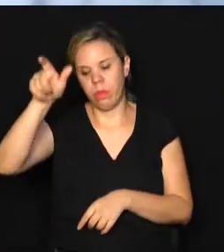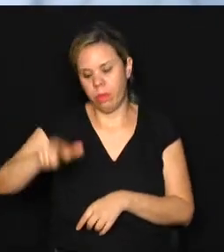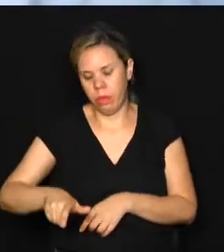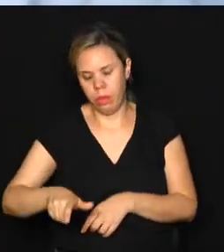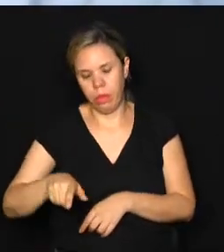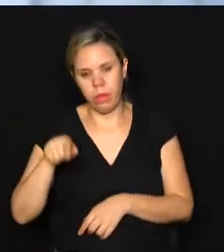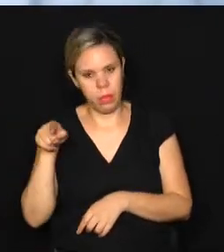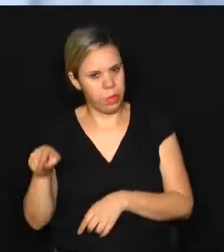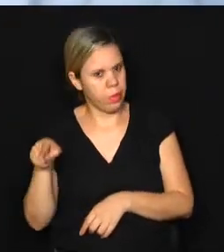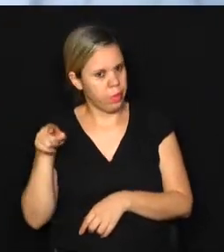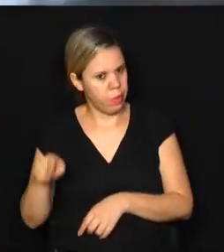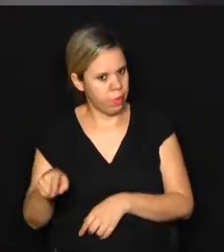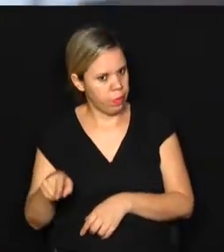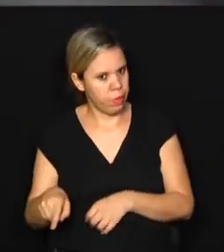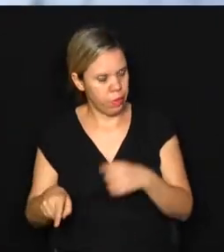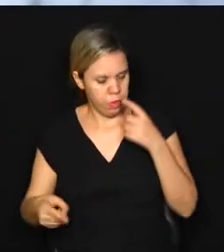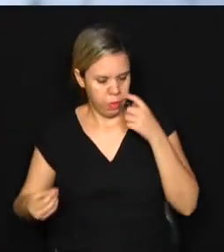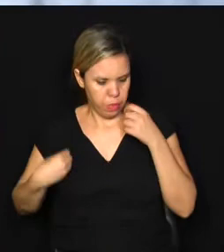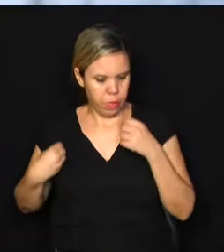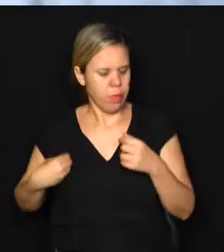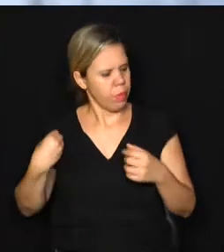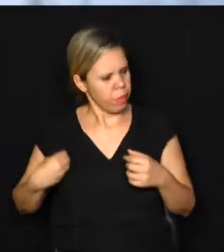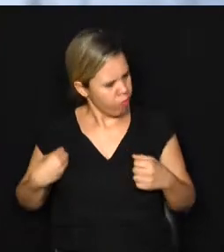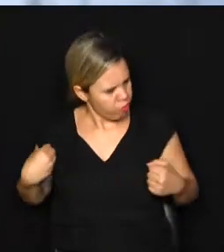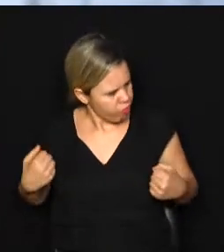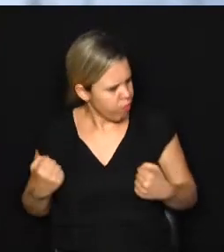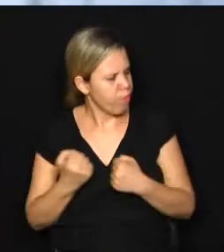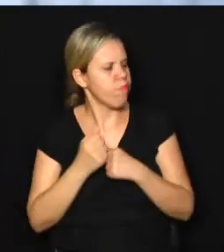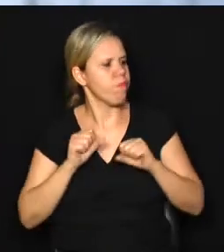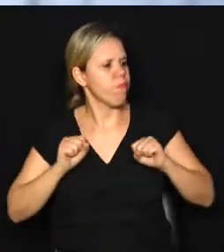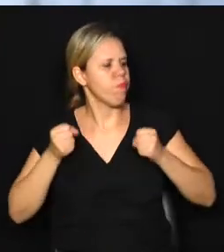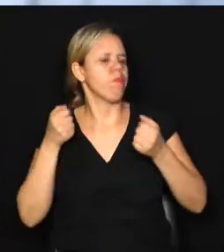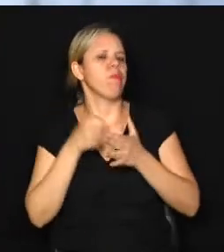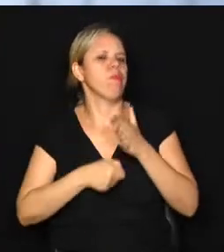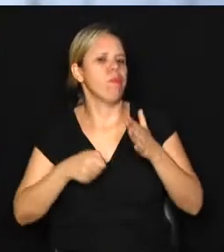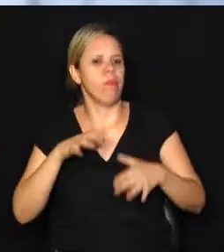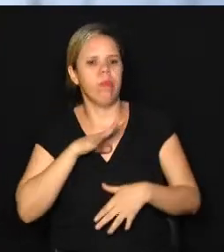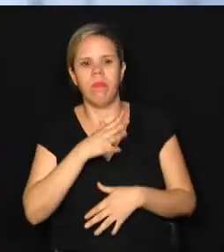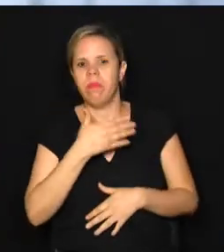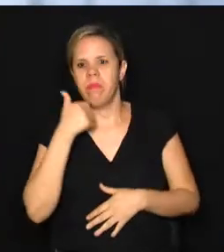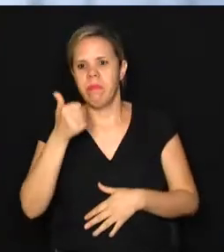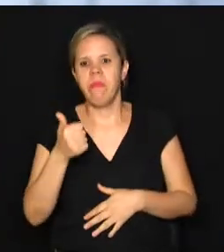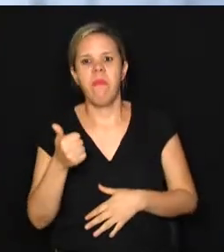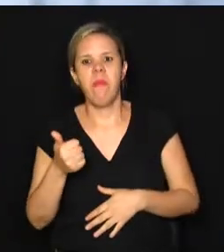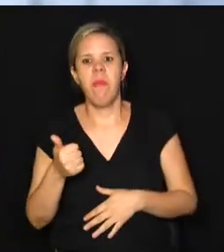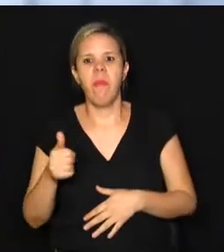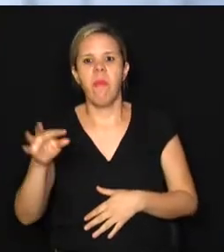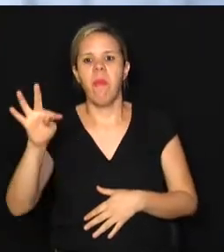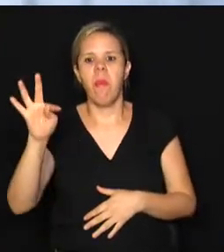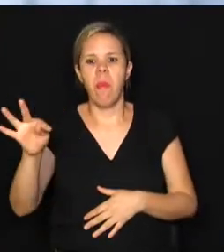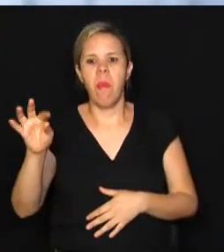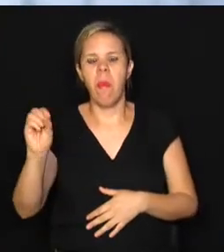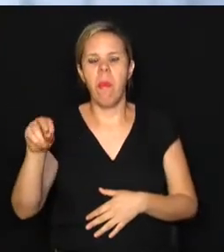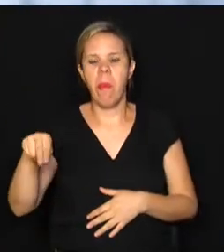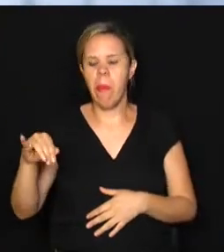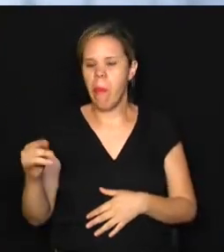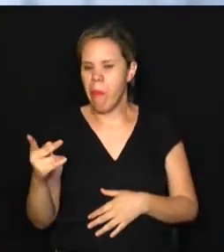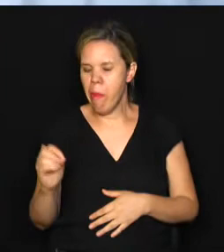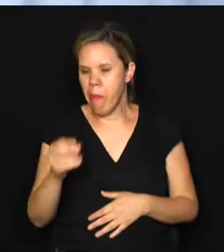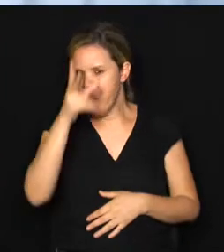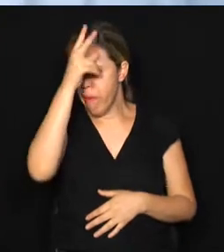que colocou a sua vida para poder fazer uma cidade melhor, que é o Toninho. É um